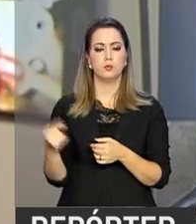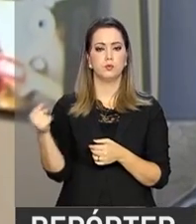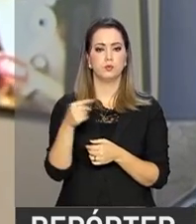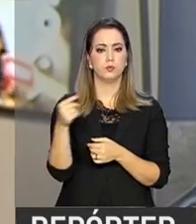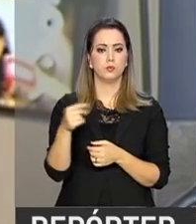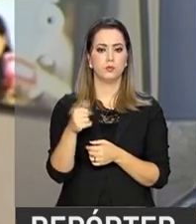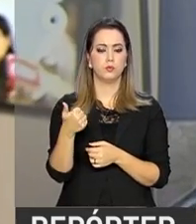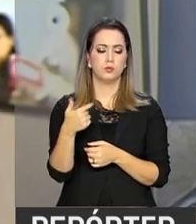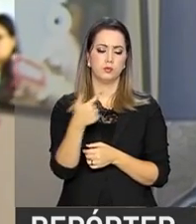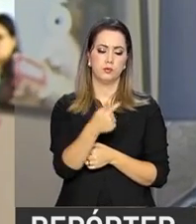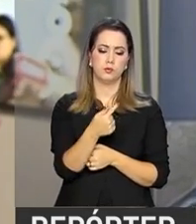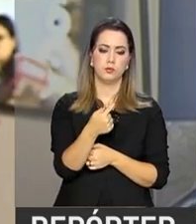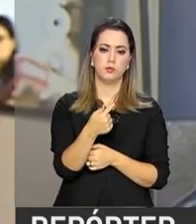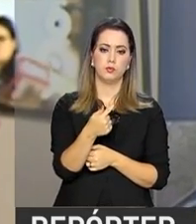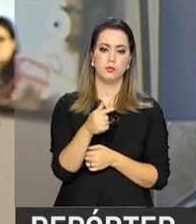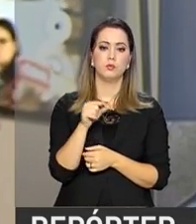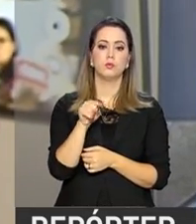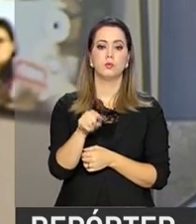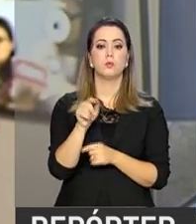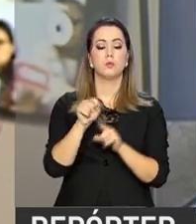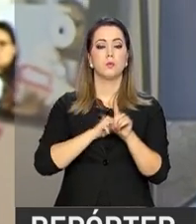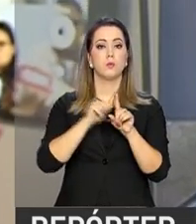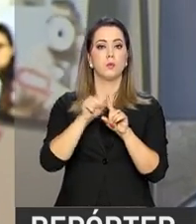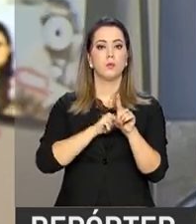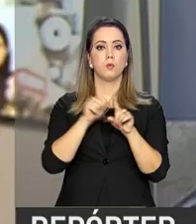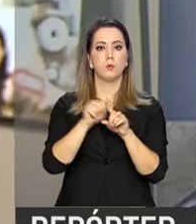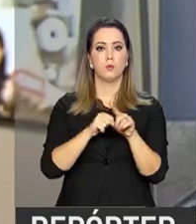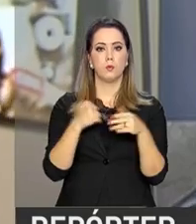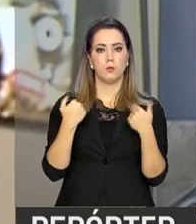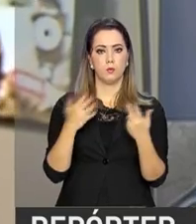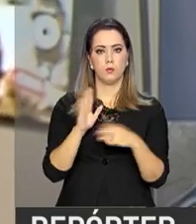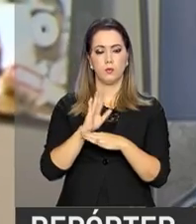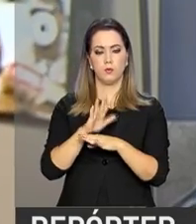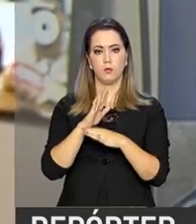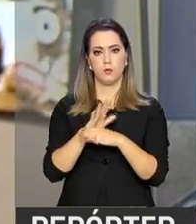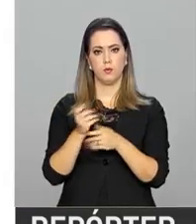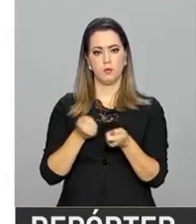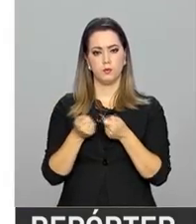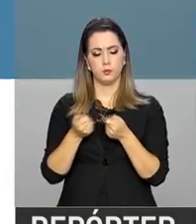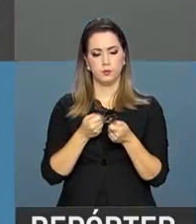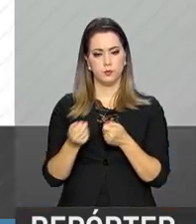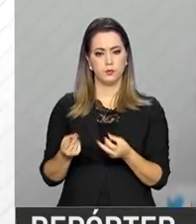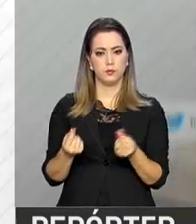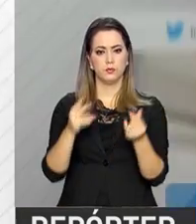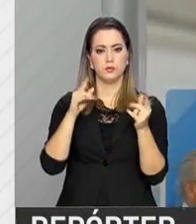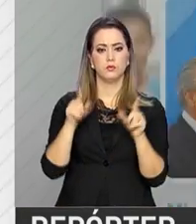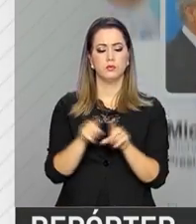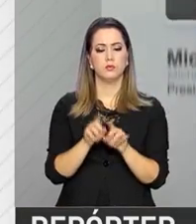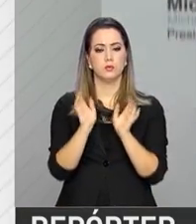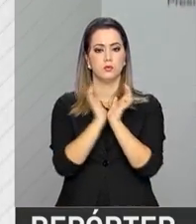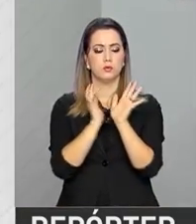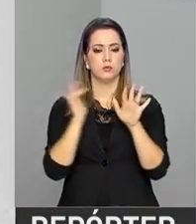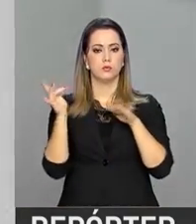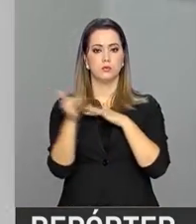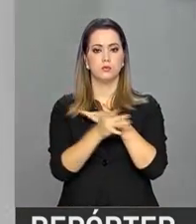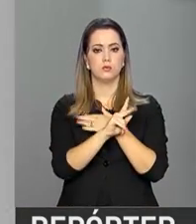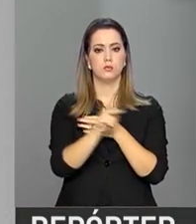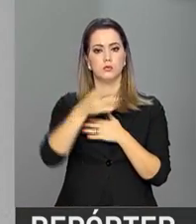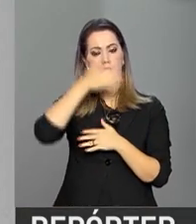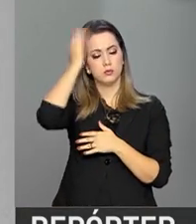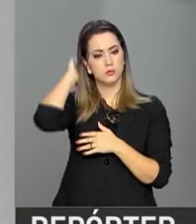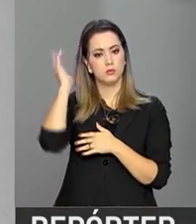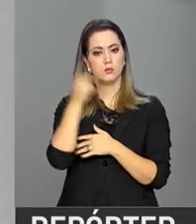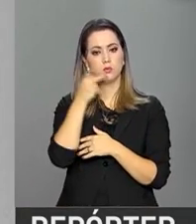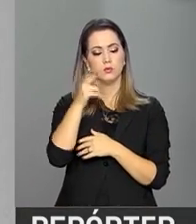pontos 17 documentos do mesmo impacto negativo ajudando a segurar essa taxa nas redes sociais o presidente michel temer comentou